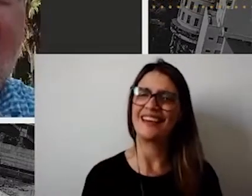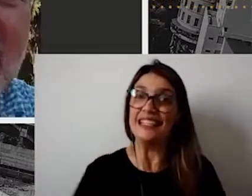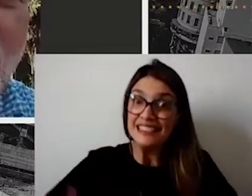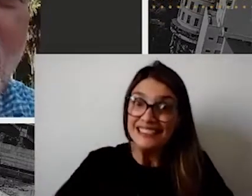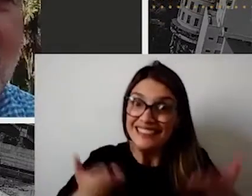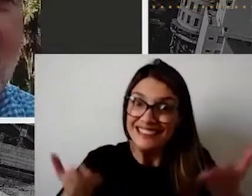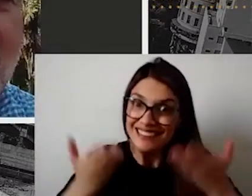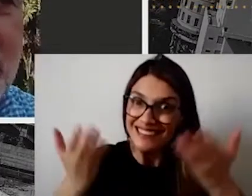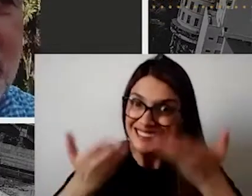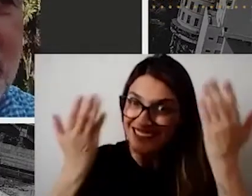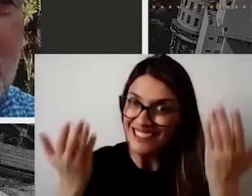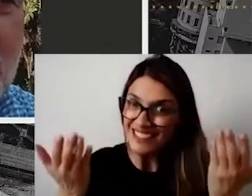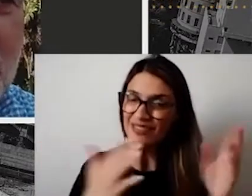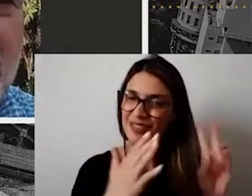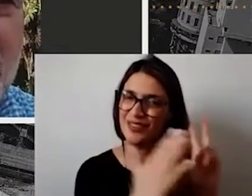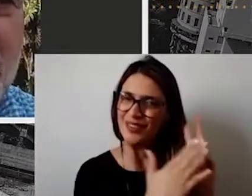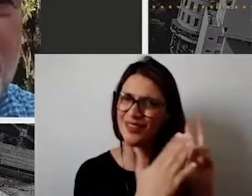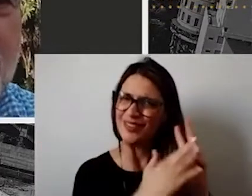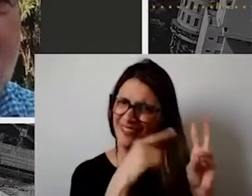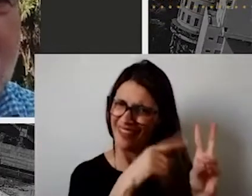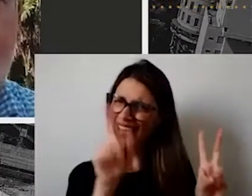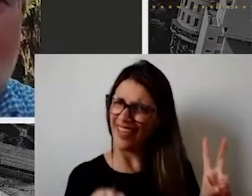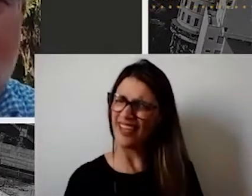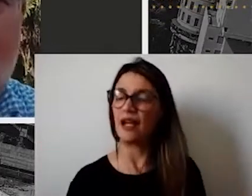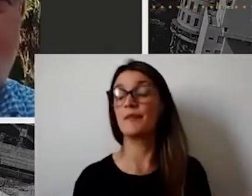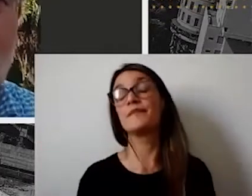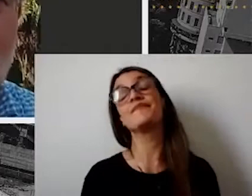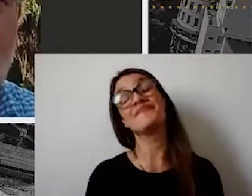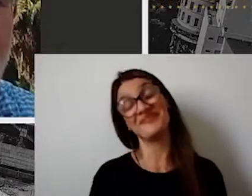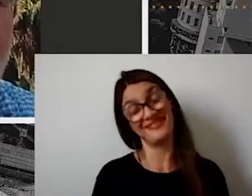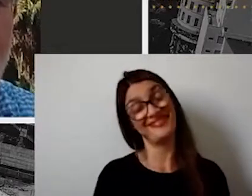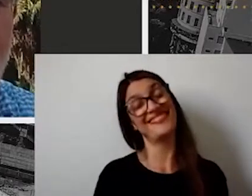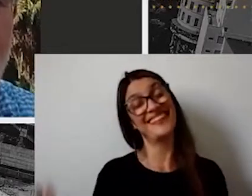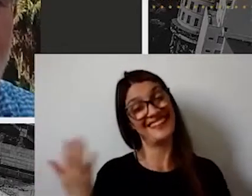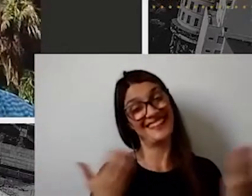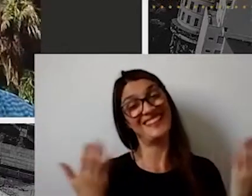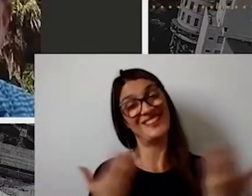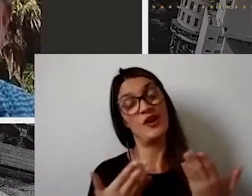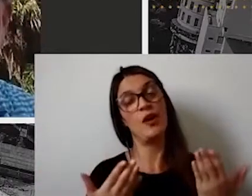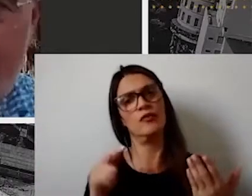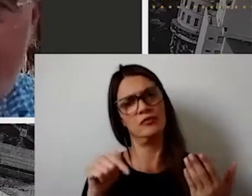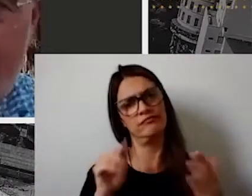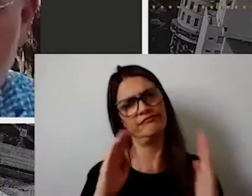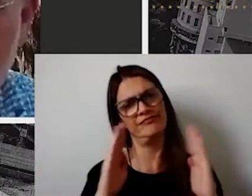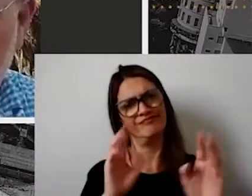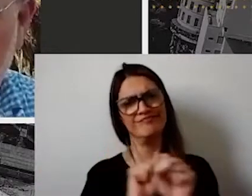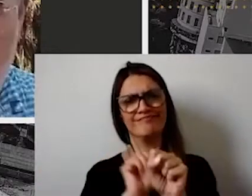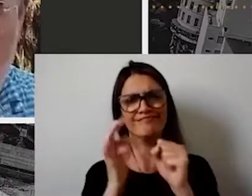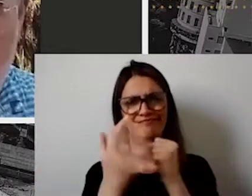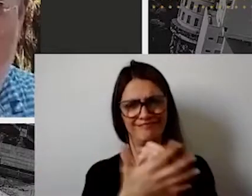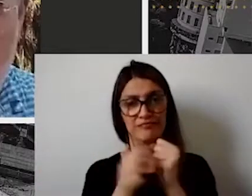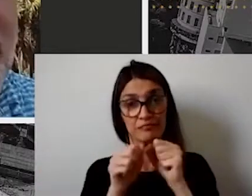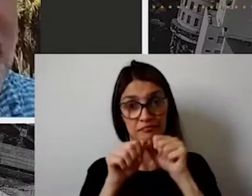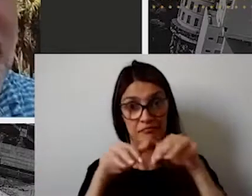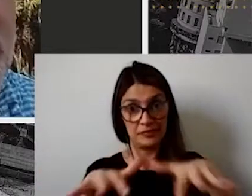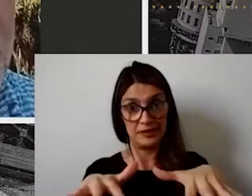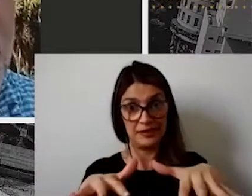agora nessa coisa da pandemia, como a gente conhece muito bem a realidade, a gente e tem uma rede